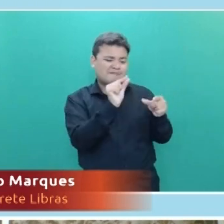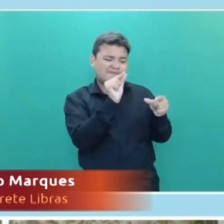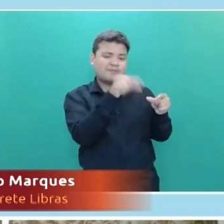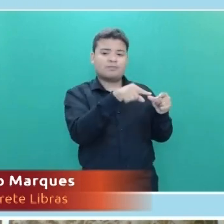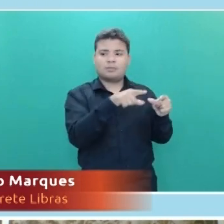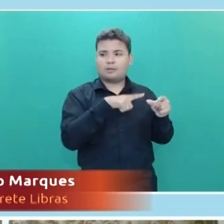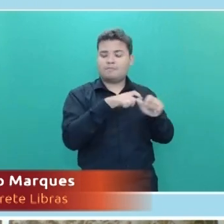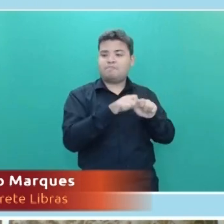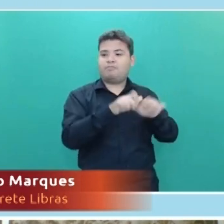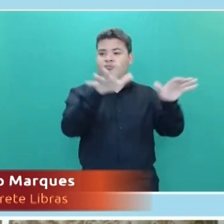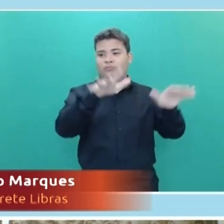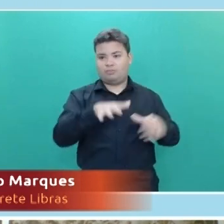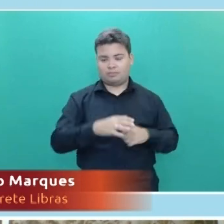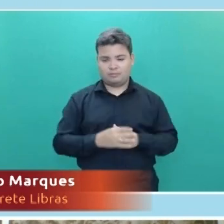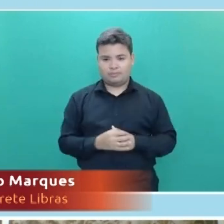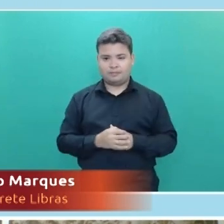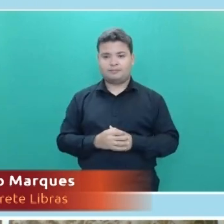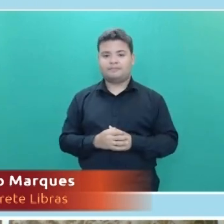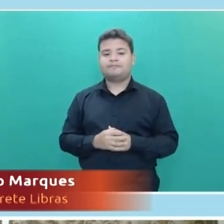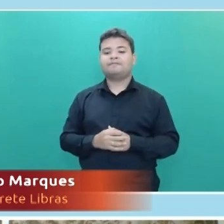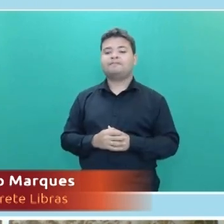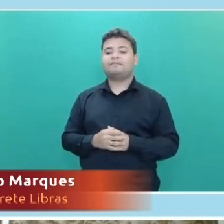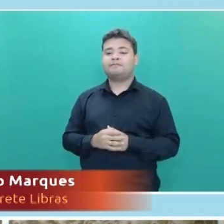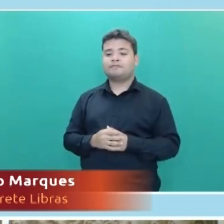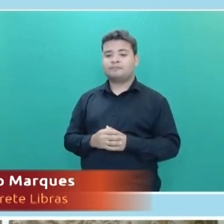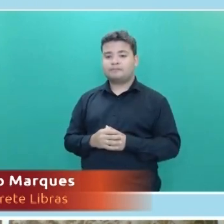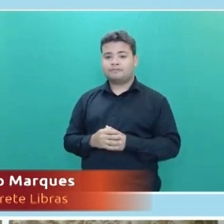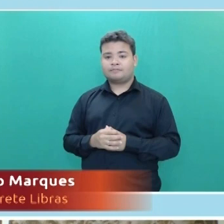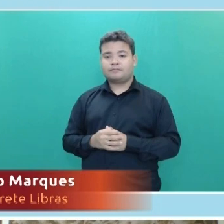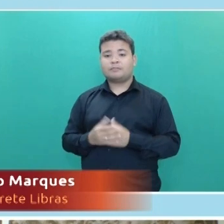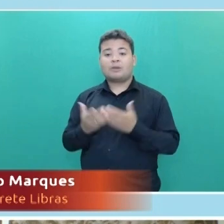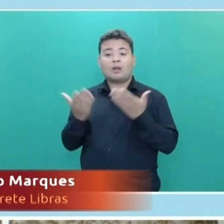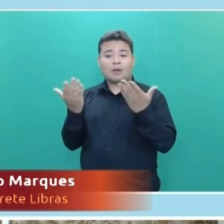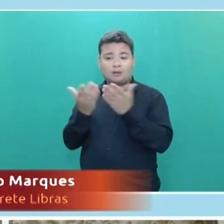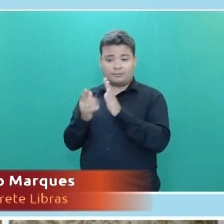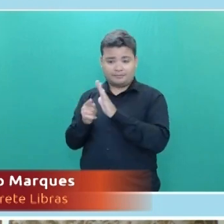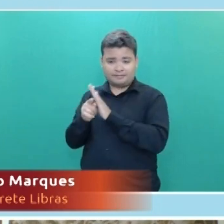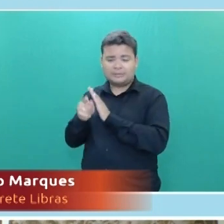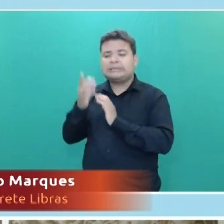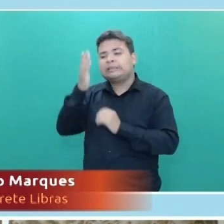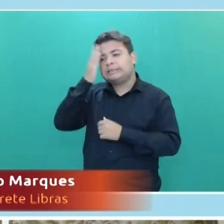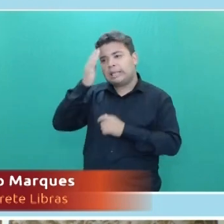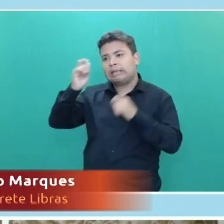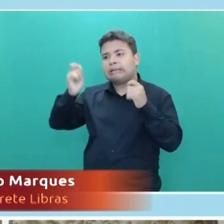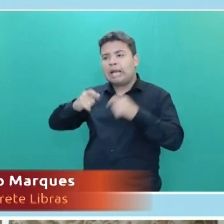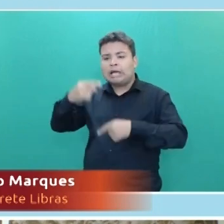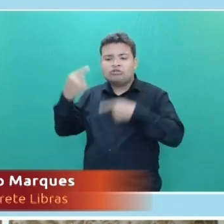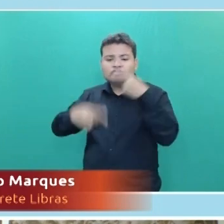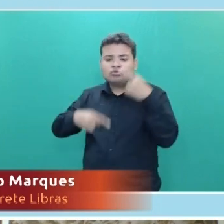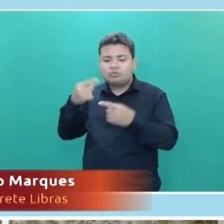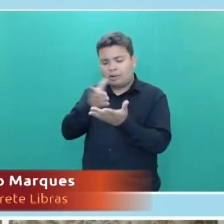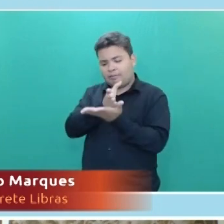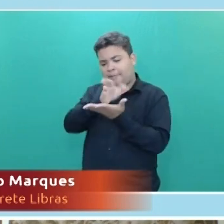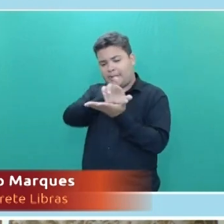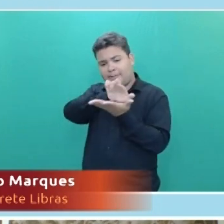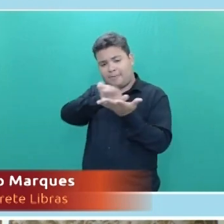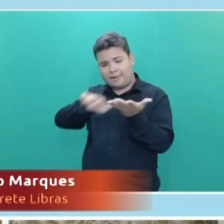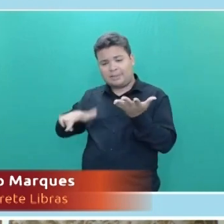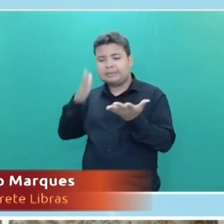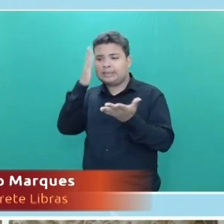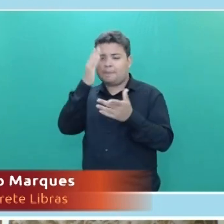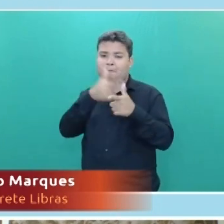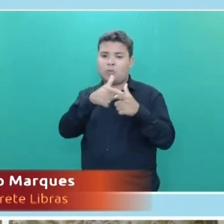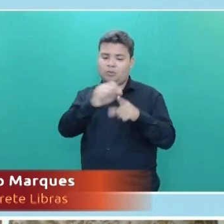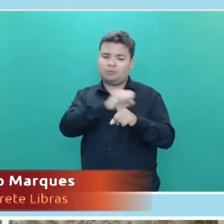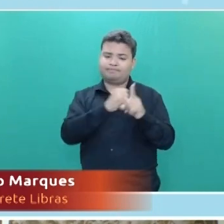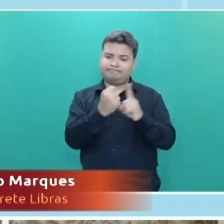É isso. Bom, vou passar no nosso último questionamento. A gente poderia discutir muitas vertentes, né, infelizmente, desse problema social. Mas,